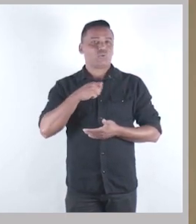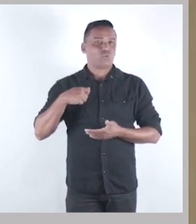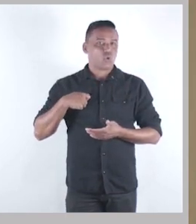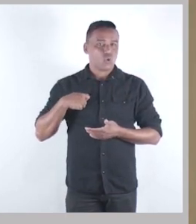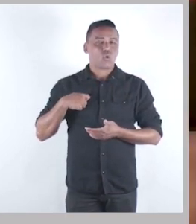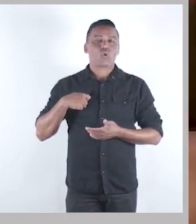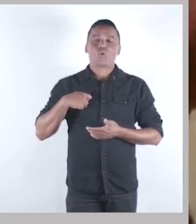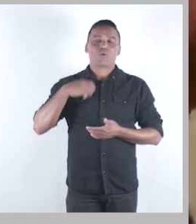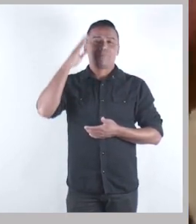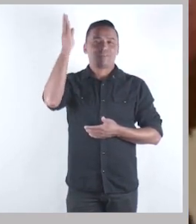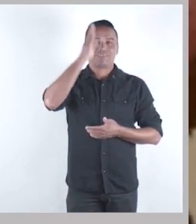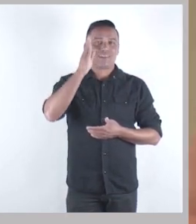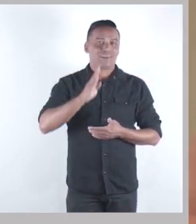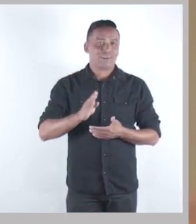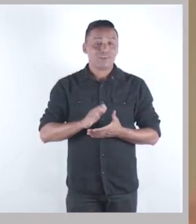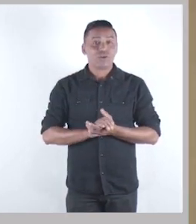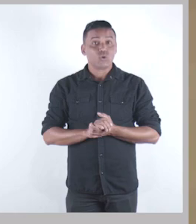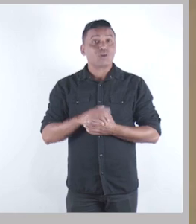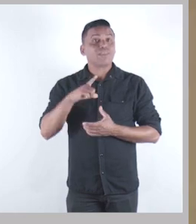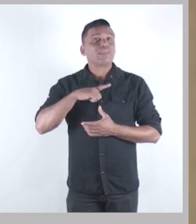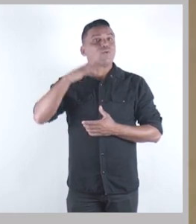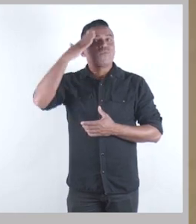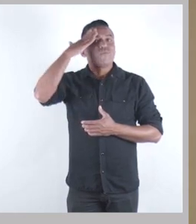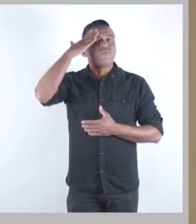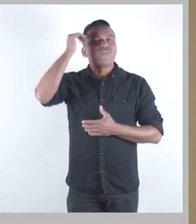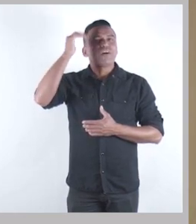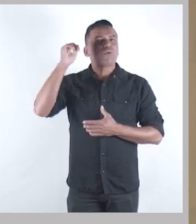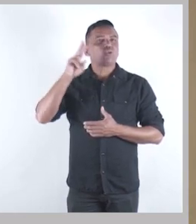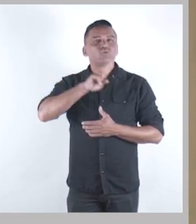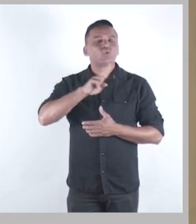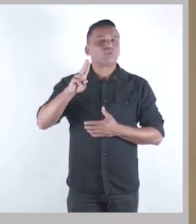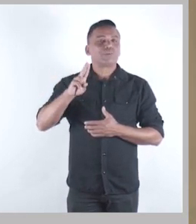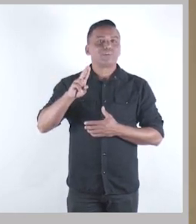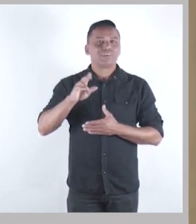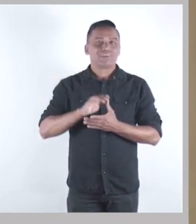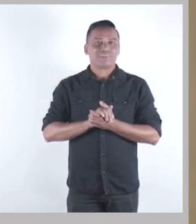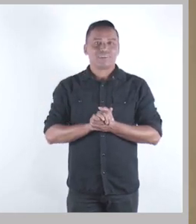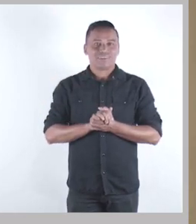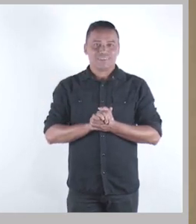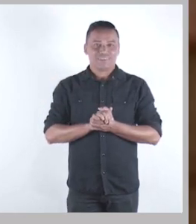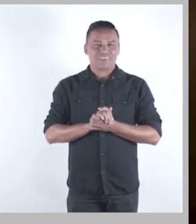quê, Zé não sei quê. Há um famoso brasileiro, não me lembro agora do Zé nome. Carioca.